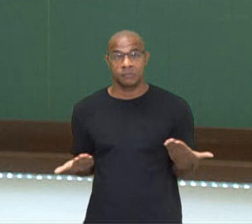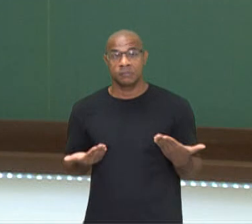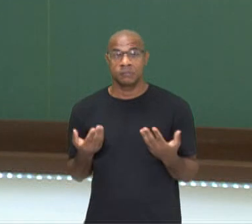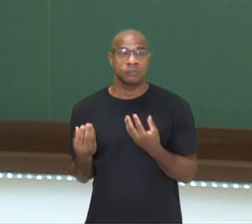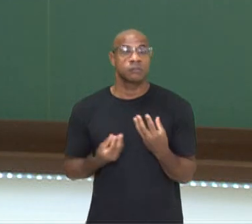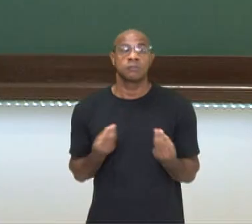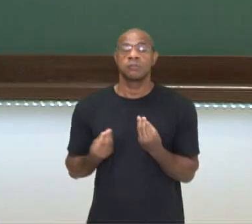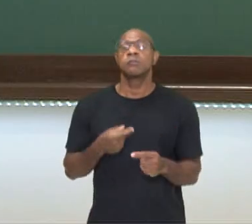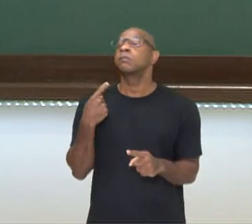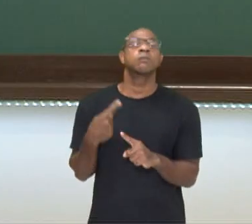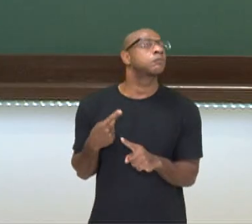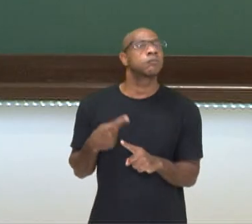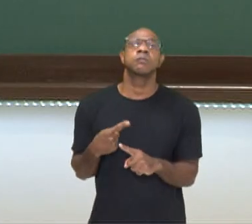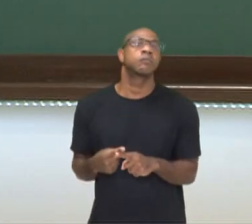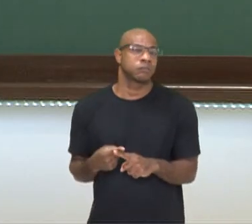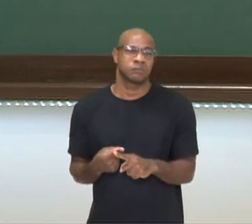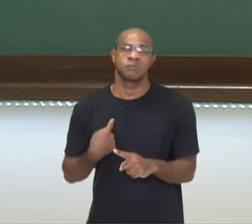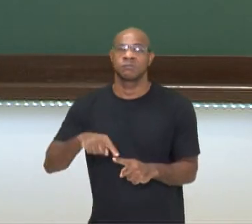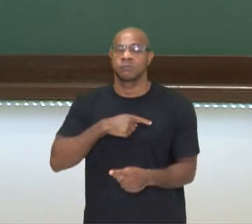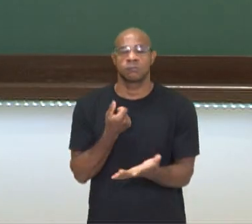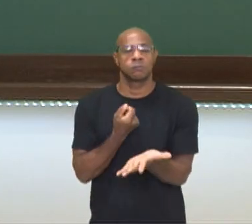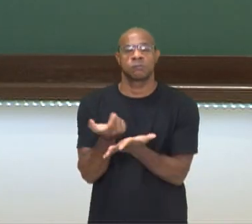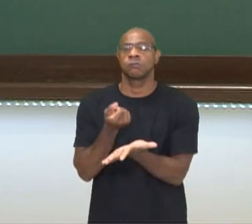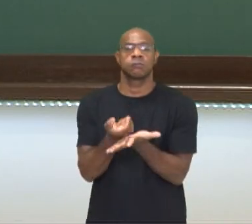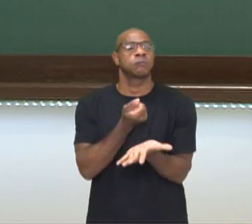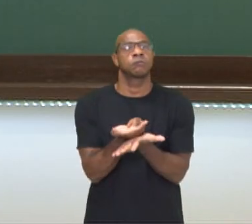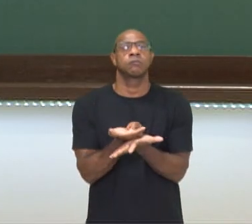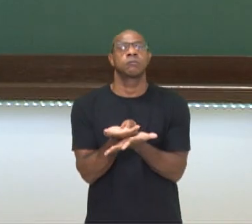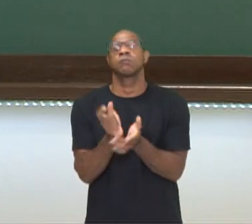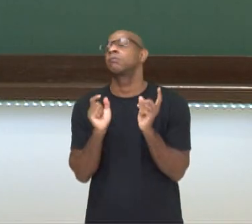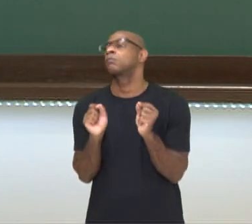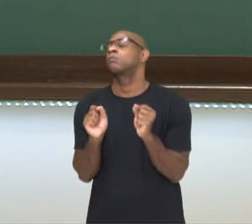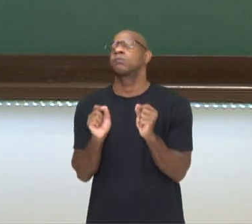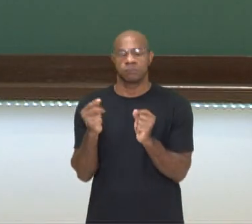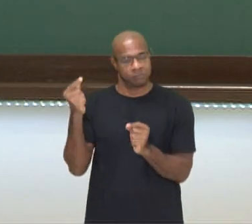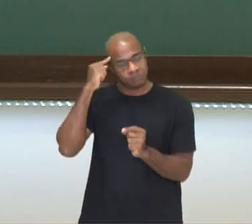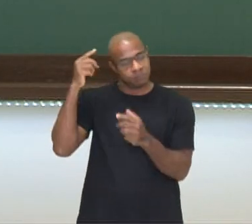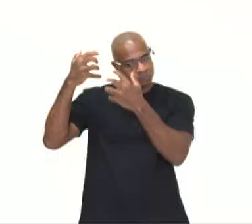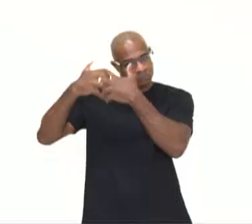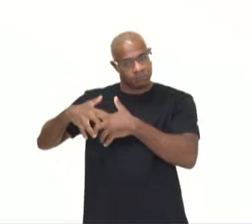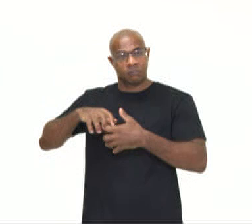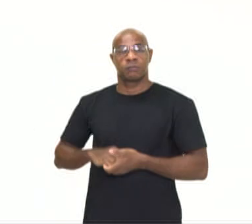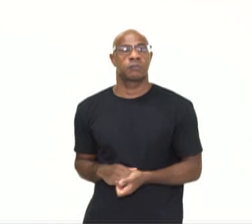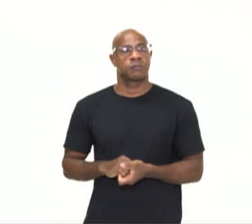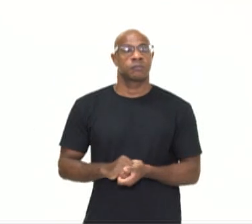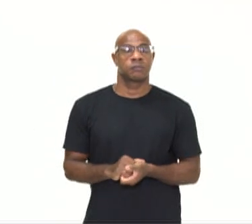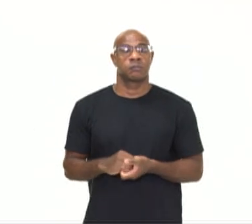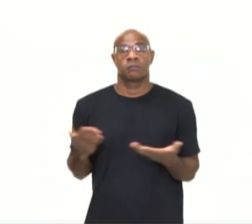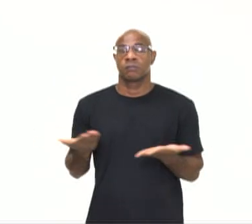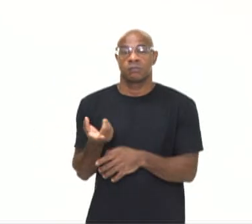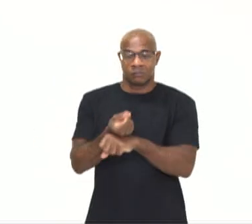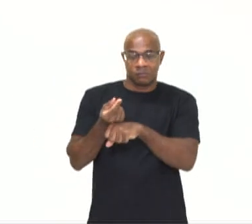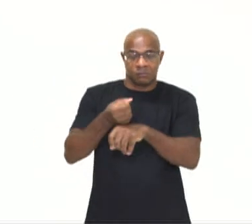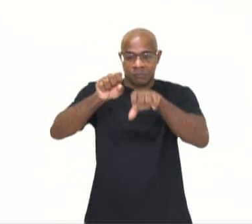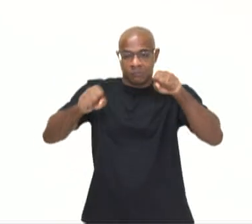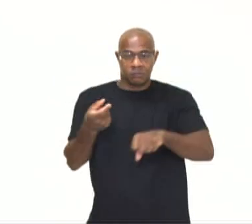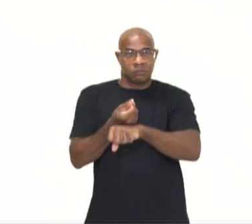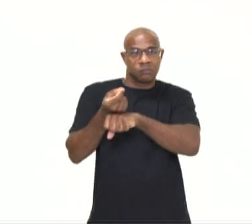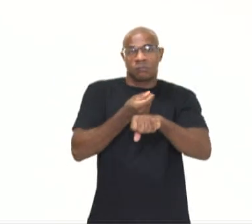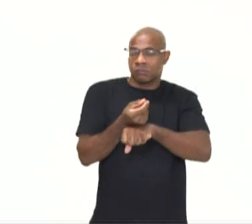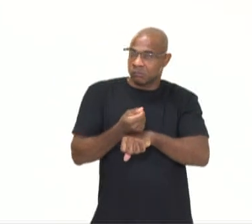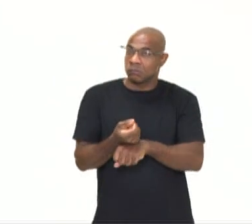Como e por que nós consumimos? Então vamos pensar aqui. No sistema capitalista, o consumo